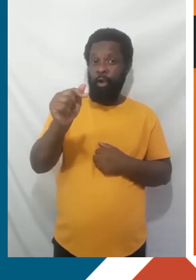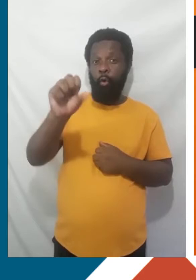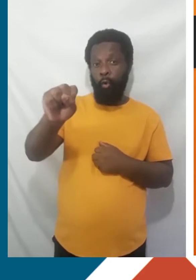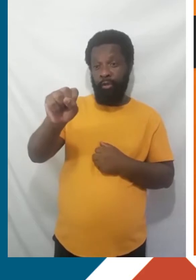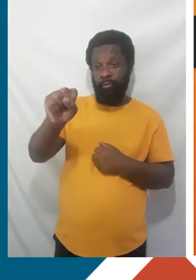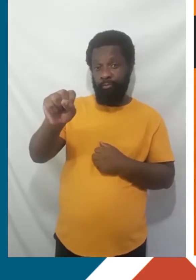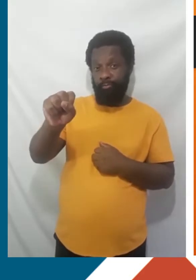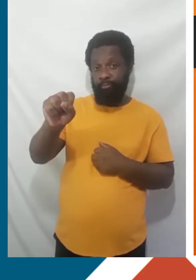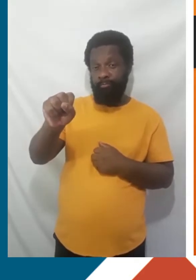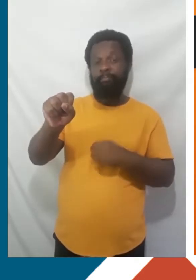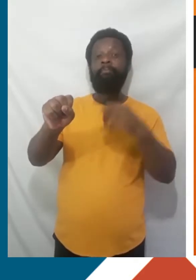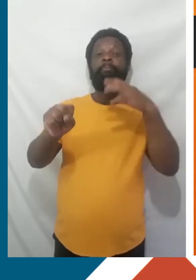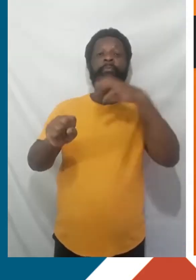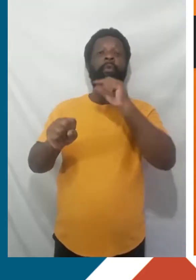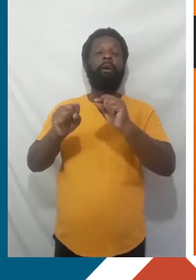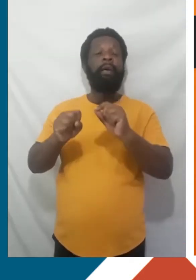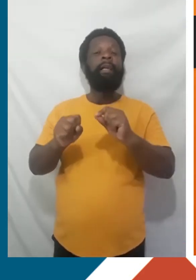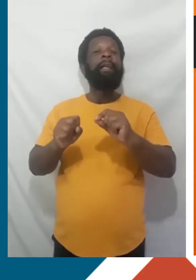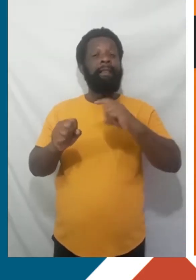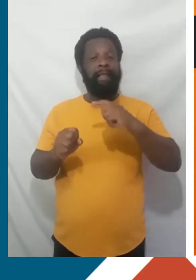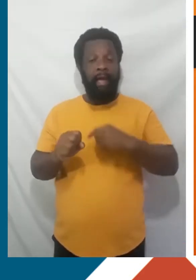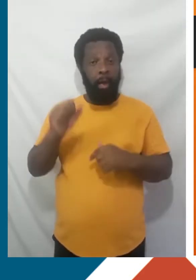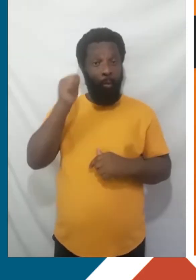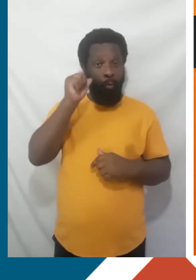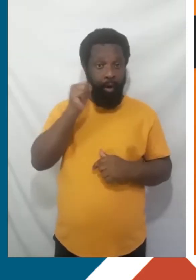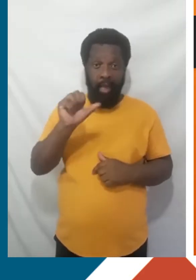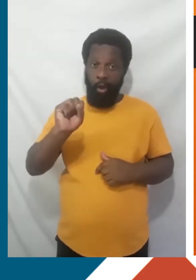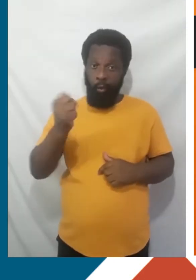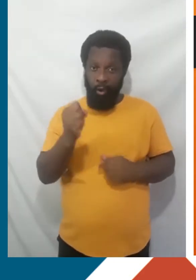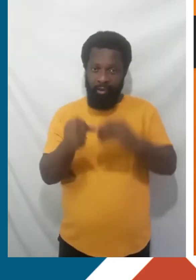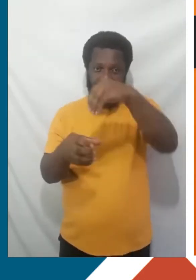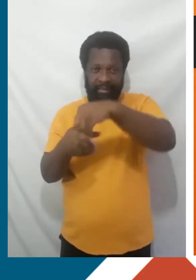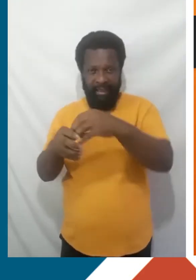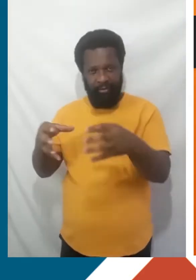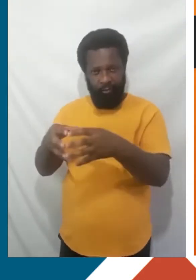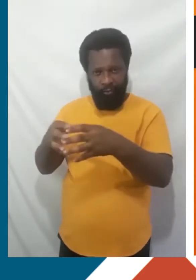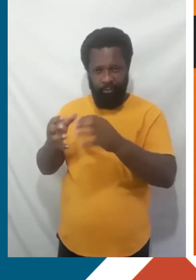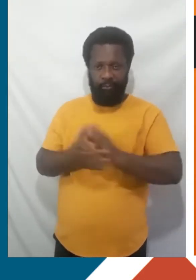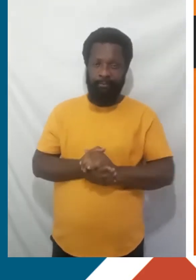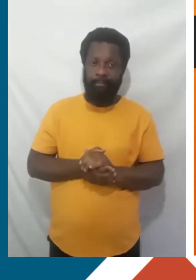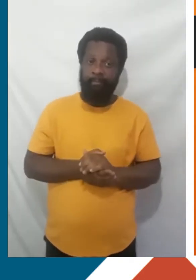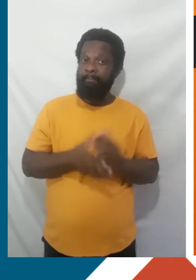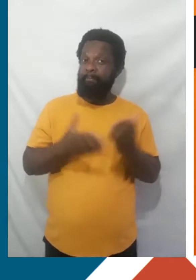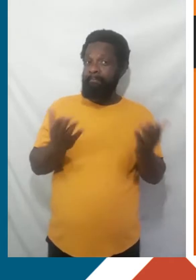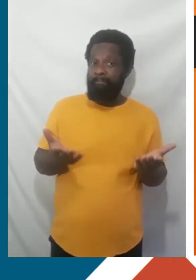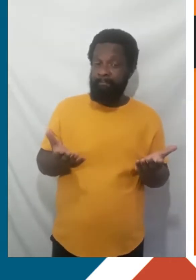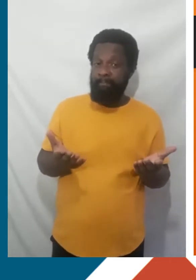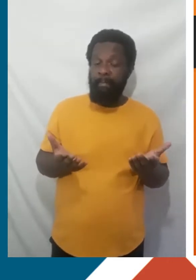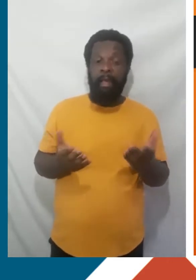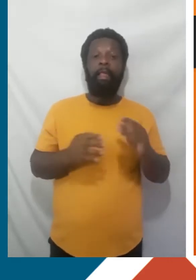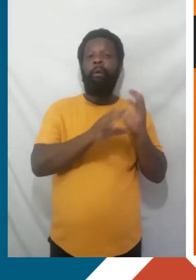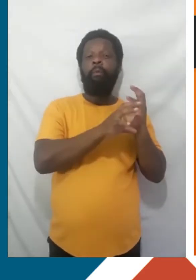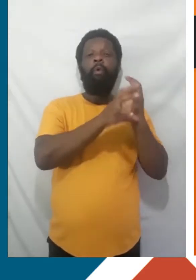6, 7, 8, significa dizer que há 8 mulheres nesse grupo.